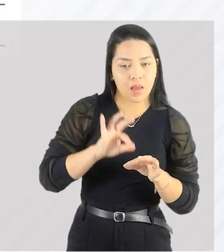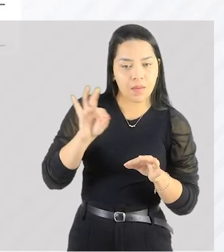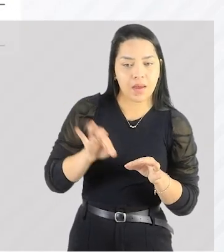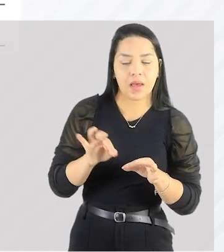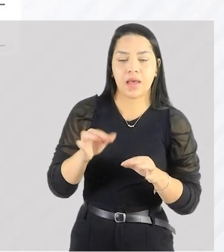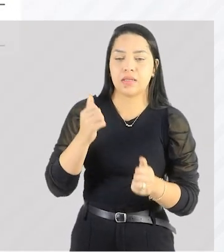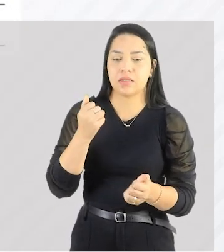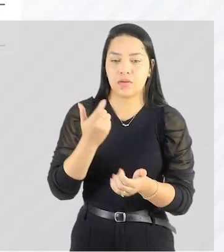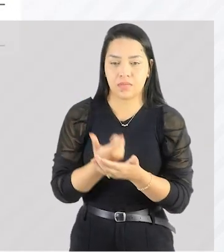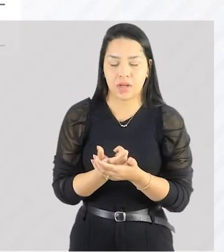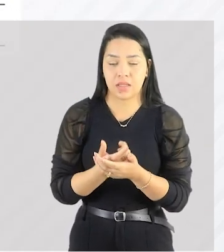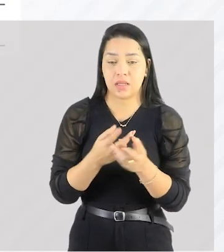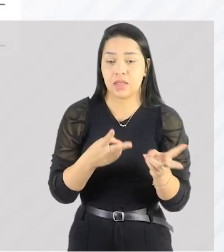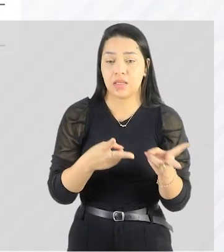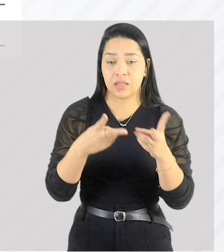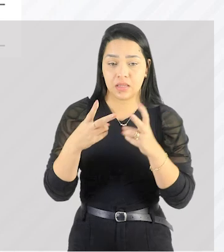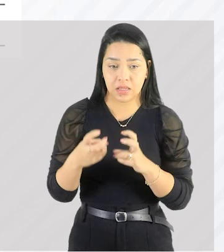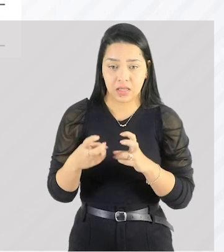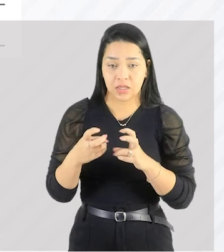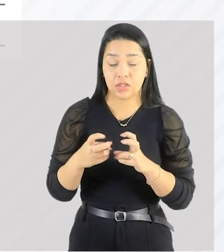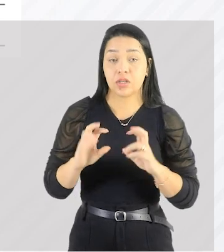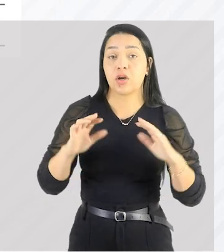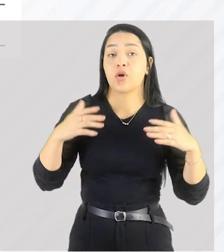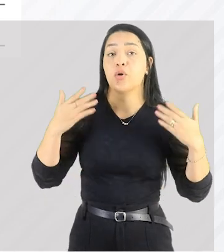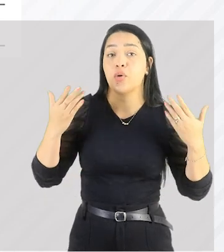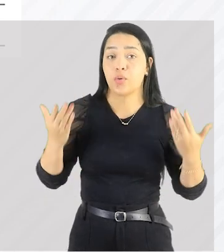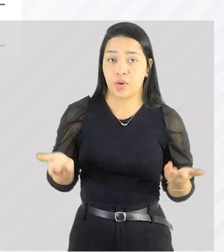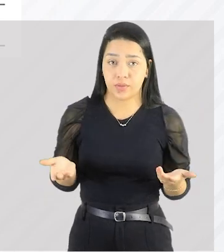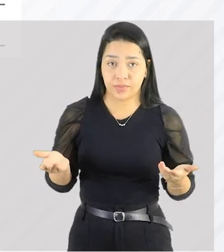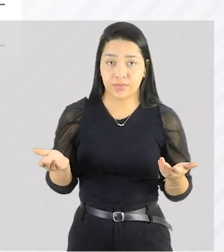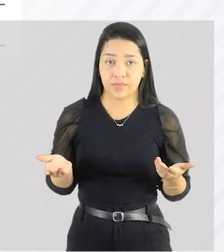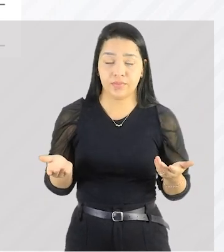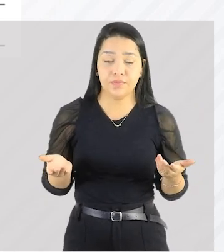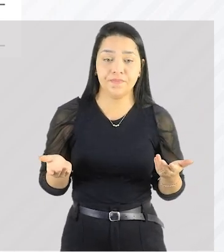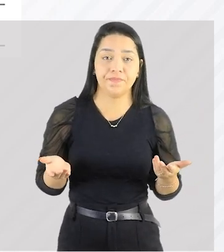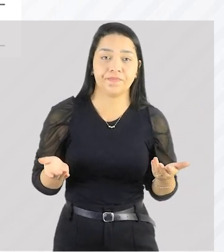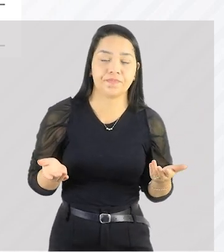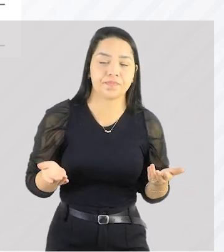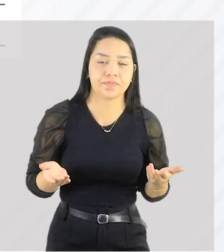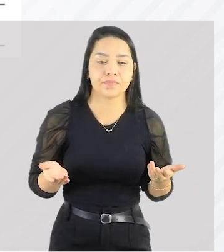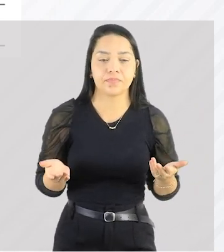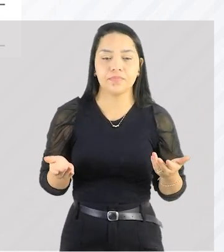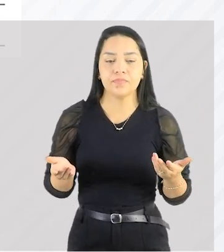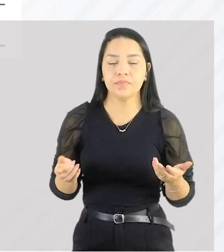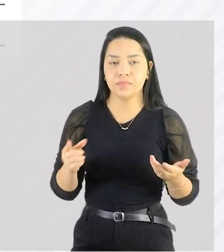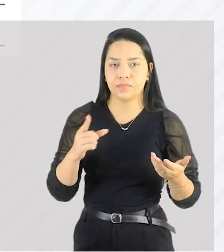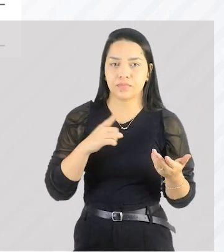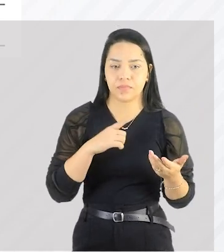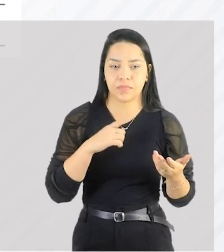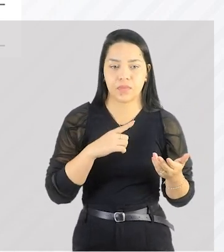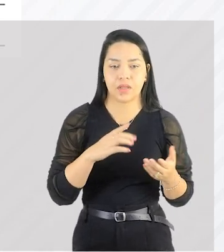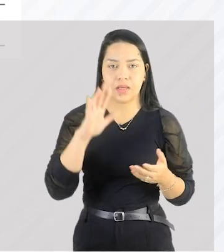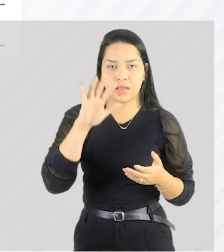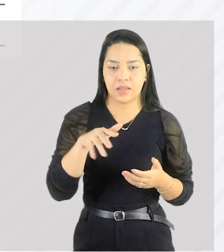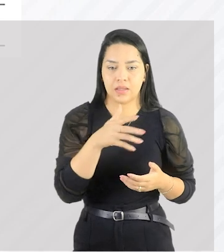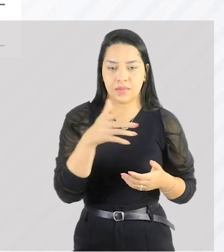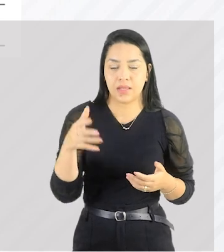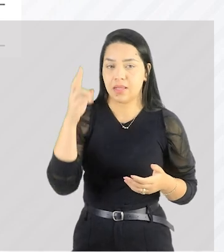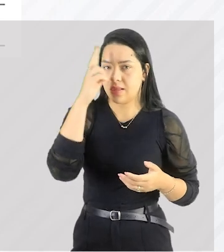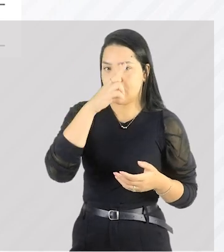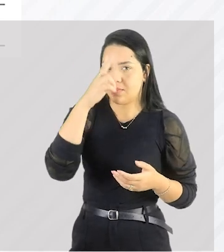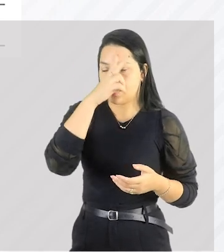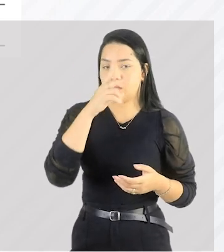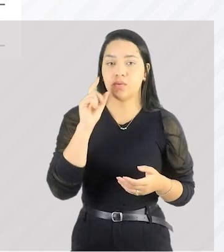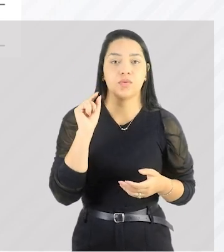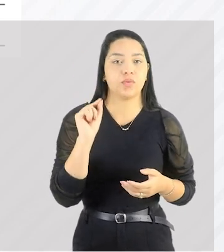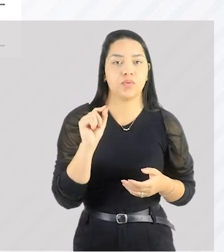Sigamos. A máquina a ser comprada deve ser idêntica a... Então, nós temos aí, né, a nossa tabela. Lembrando, né,